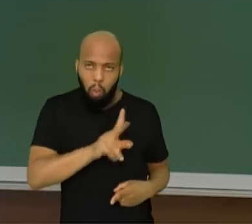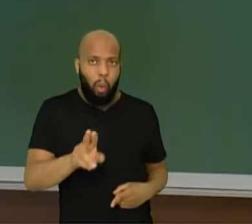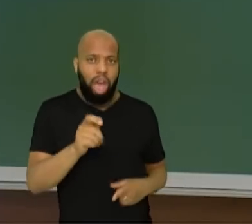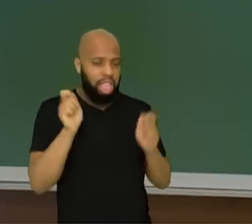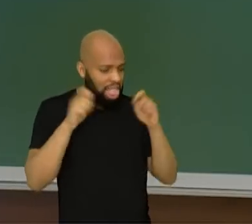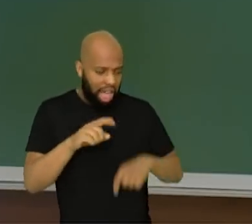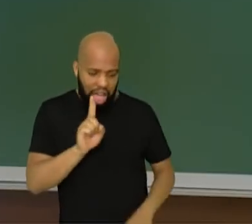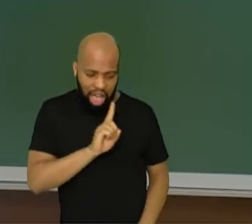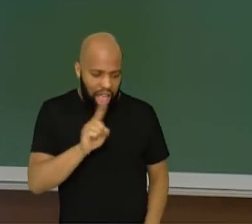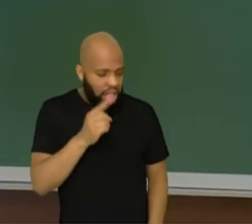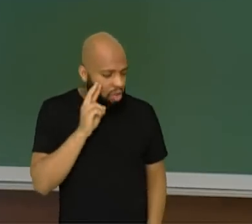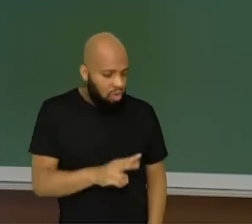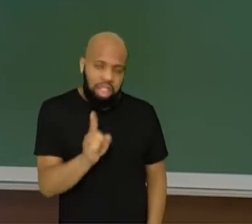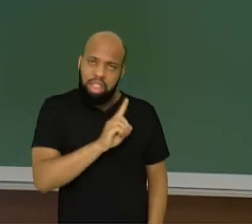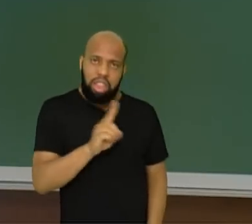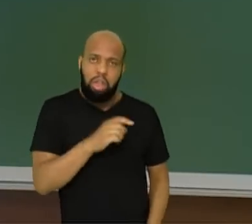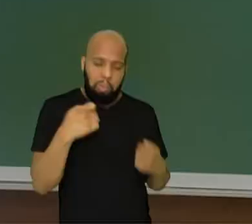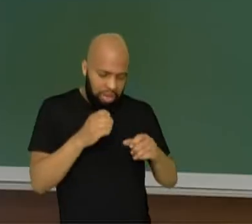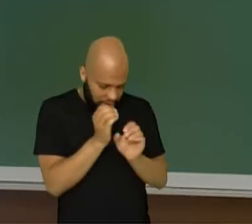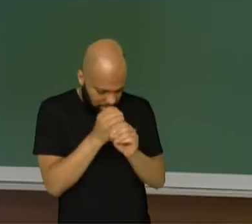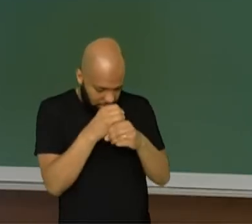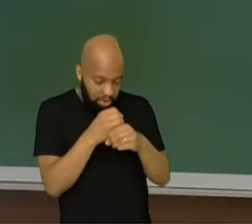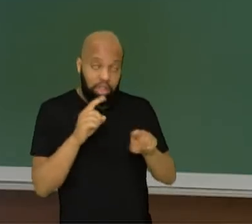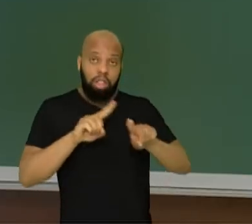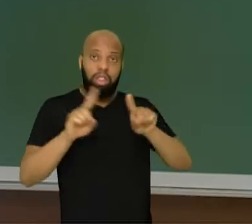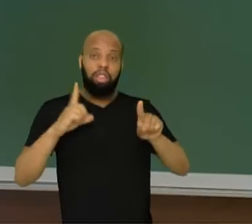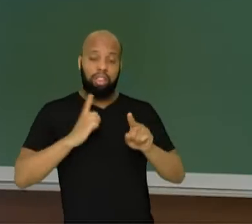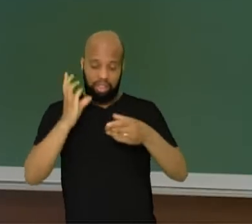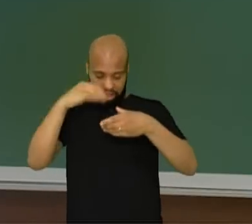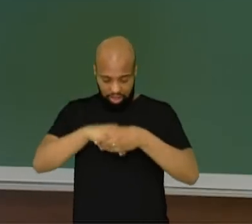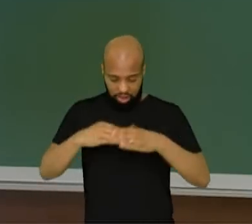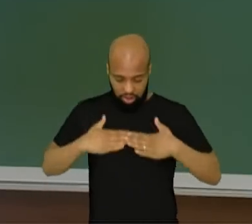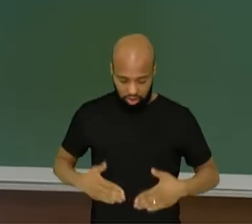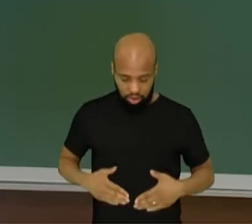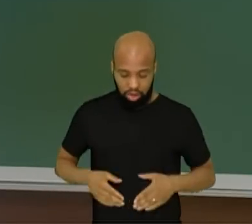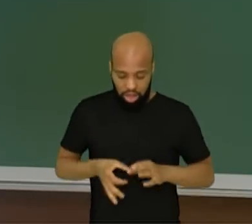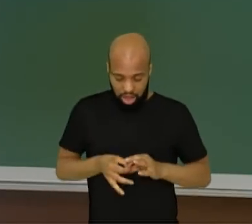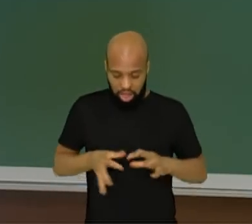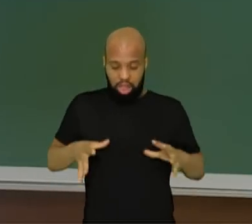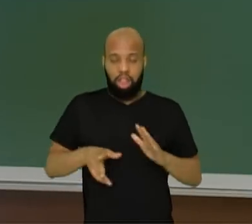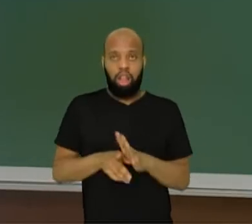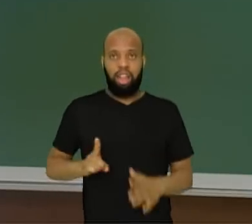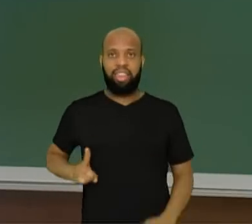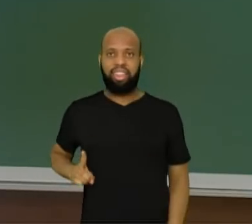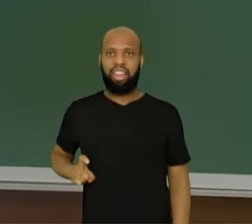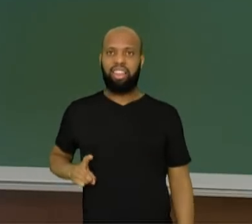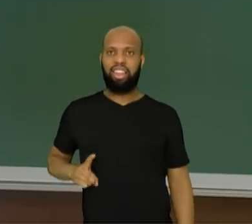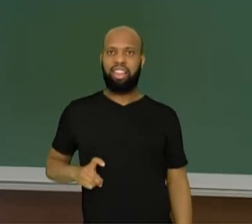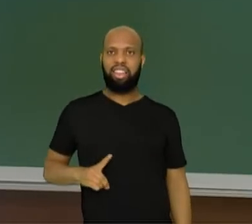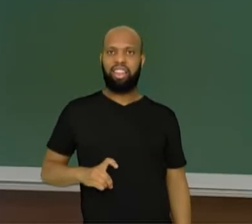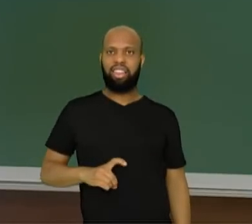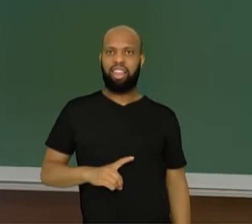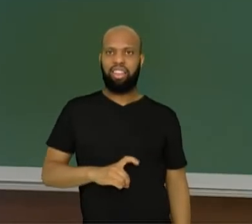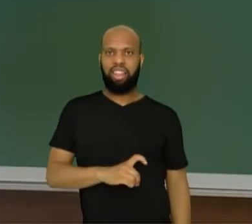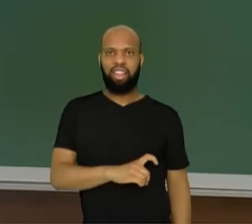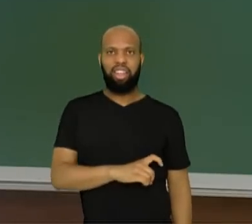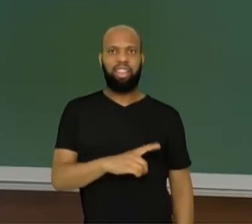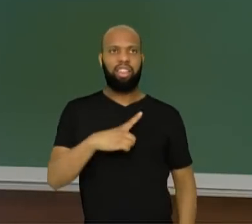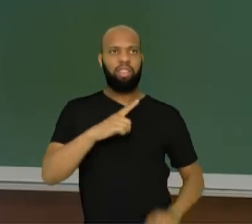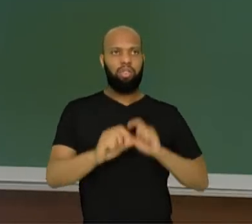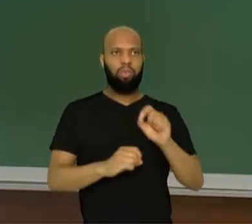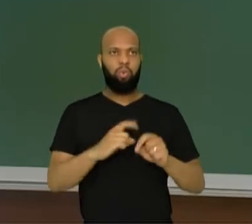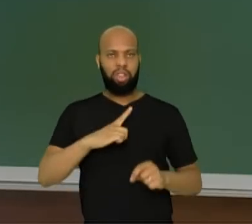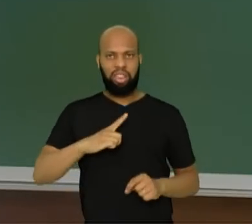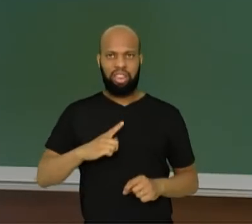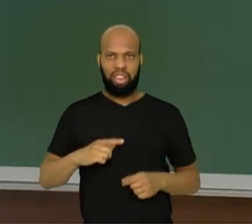nosso corpo, no interior do nosso corpo, vai liberar as larvas. Essas larvas vão perfurar o